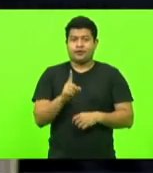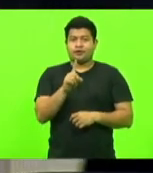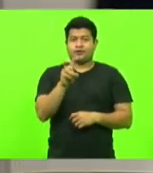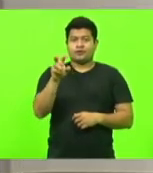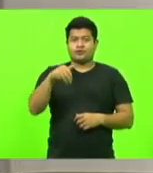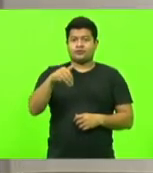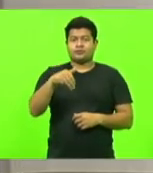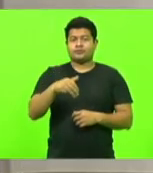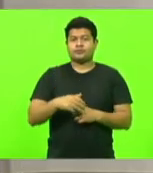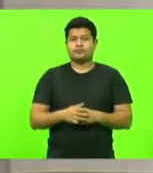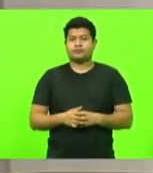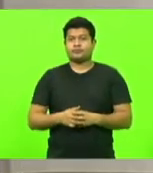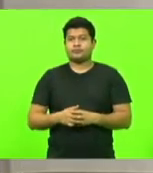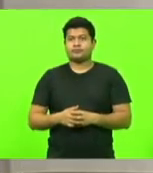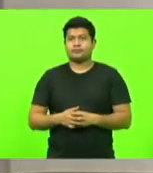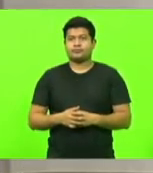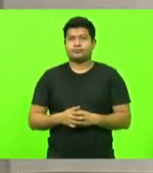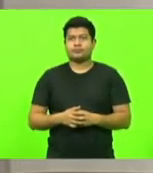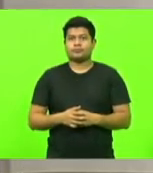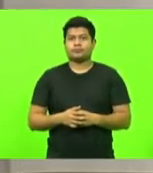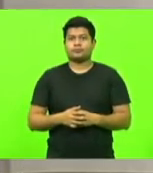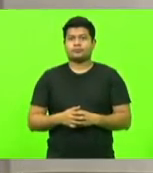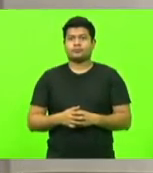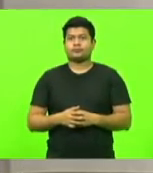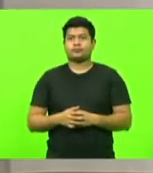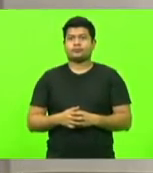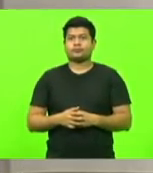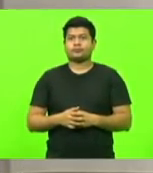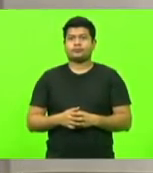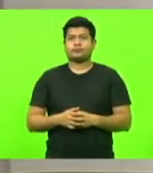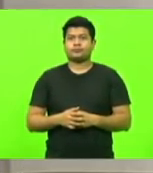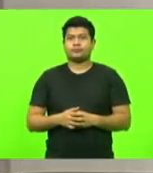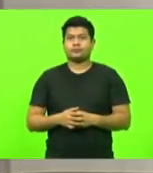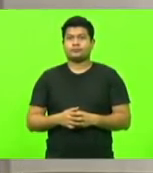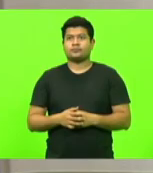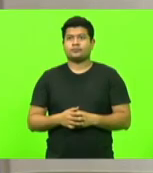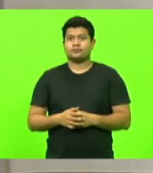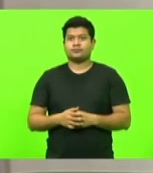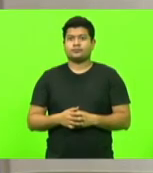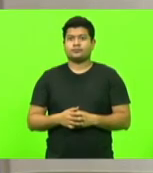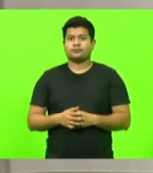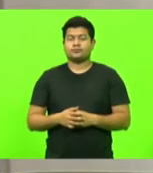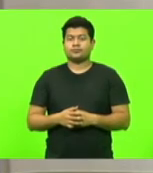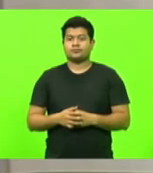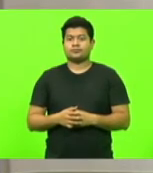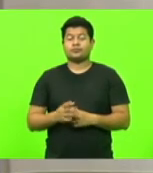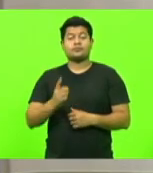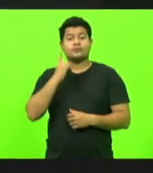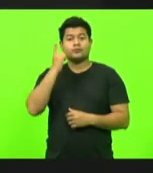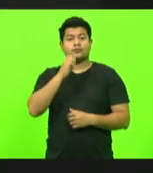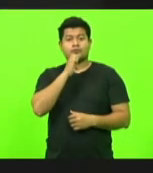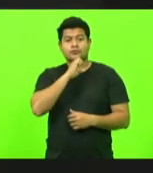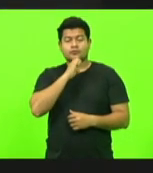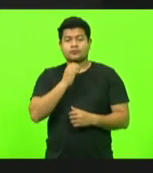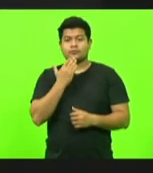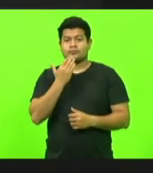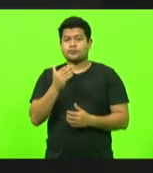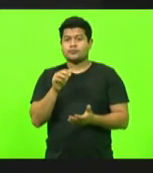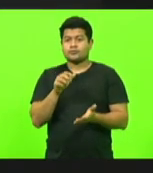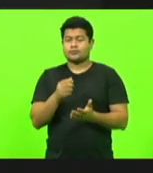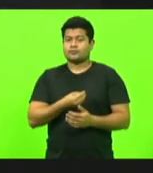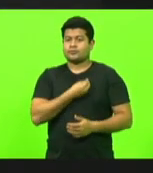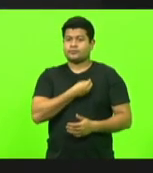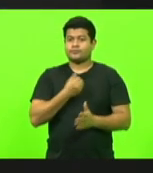Amigo Sopelsa. Senhor presidente, o deputado Felipe Estevam está pedindo para registrar a presença também. Será